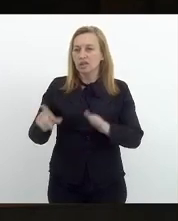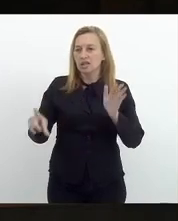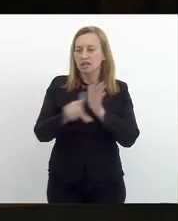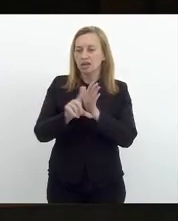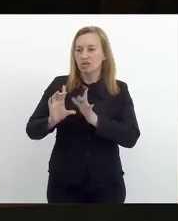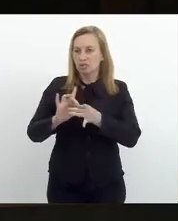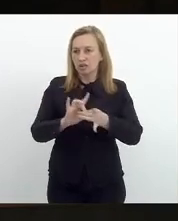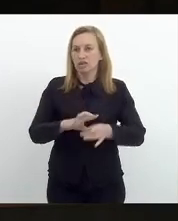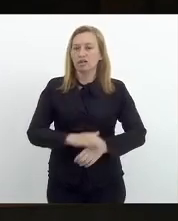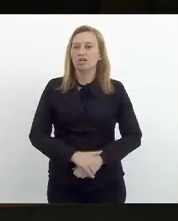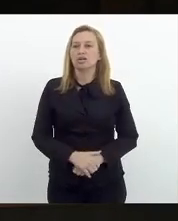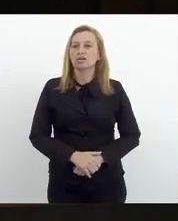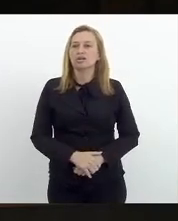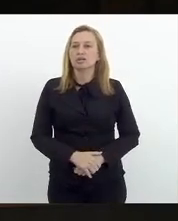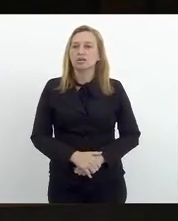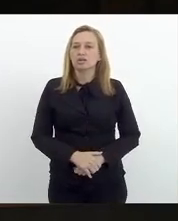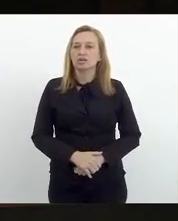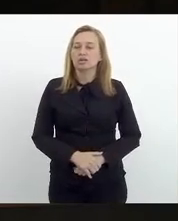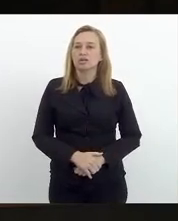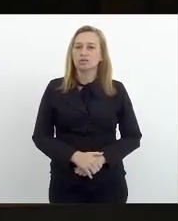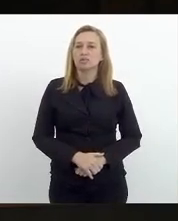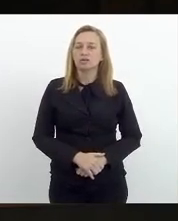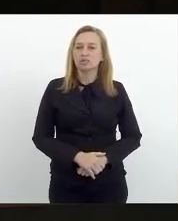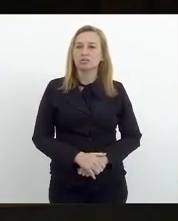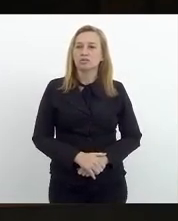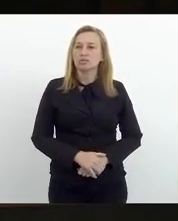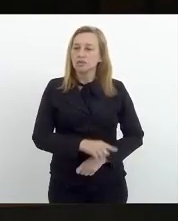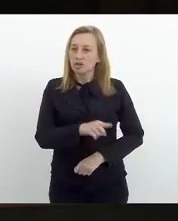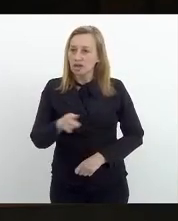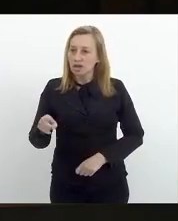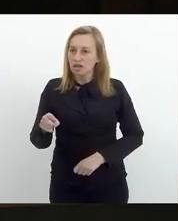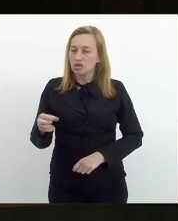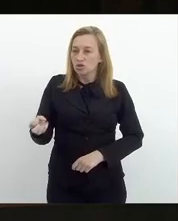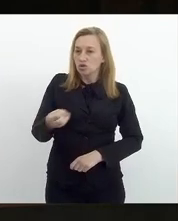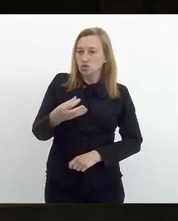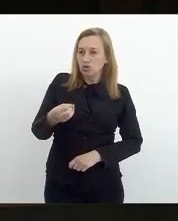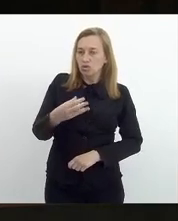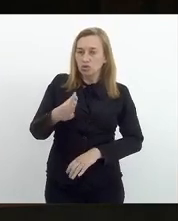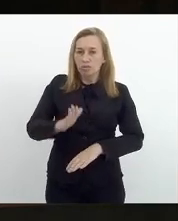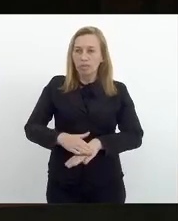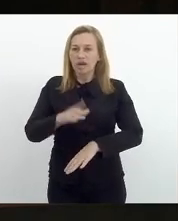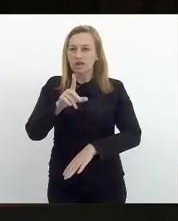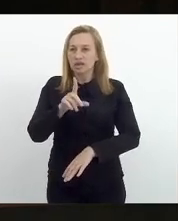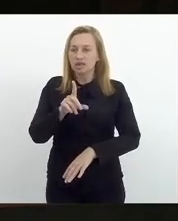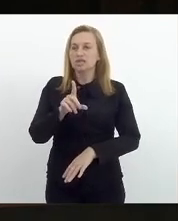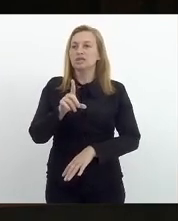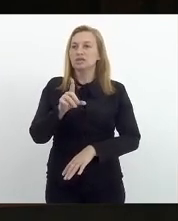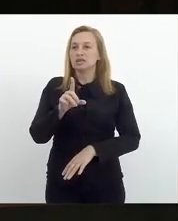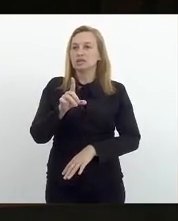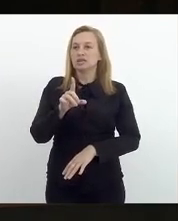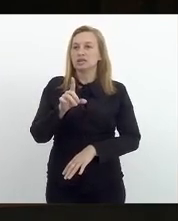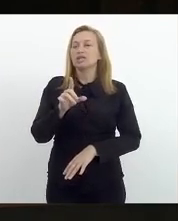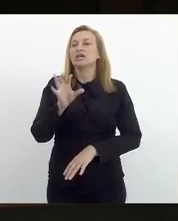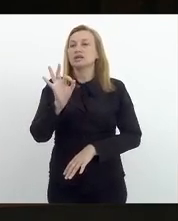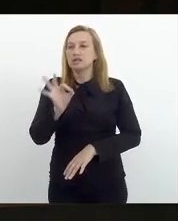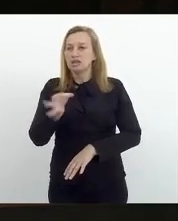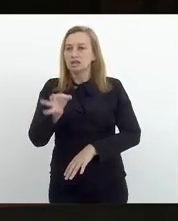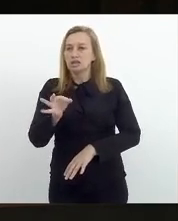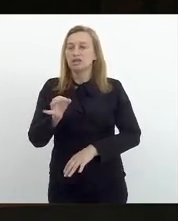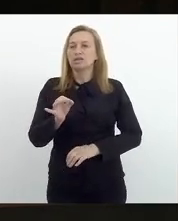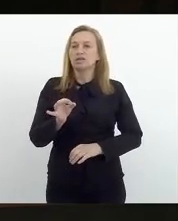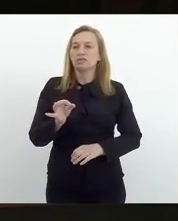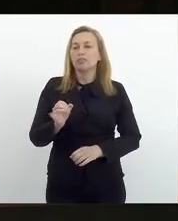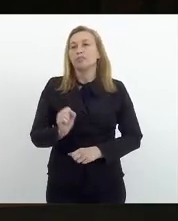Lei Complementar revogando para estes os demais dispositivos legais e regulamentares